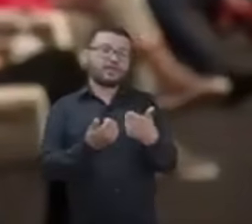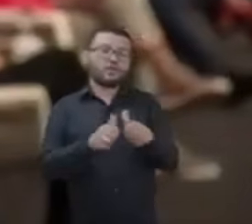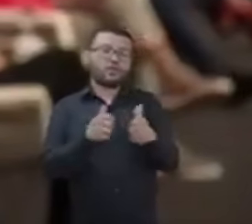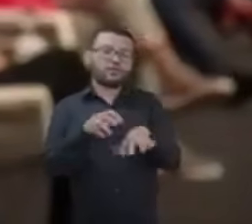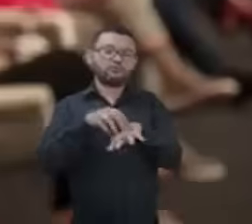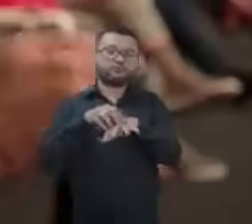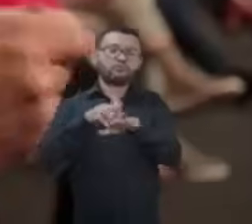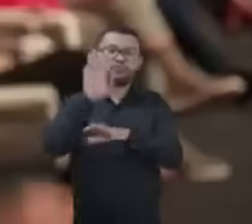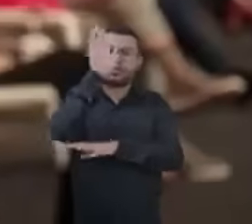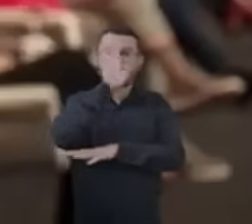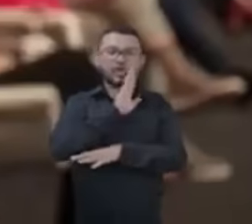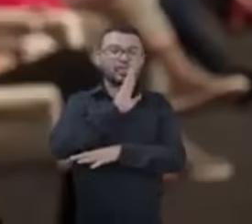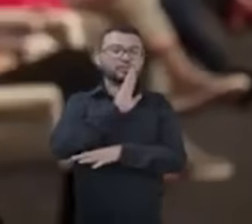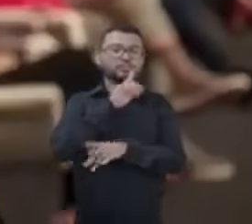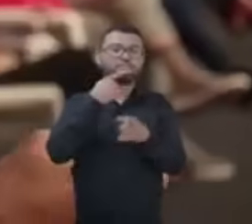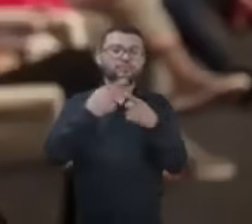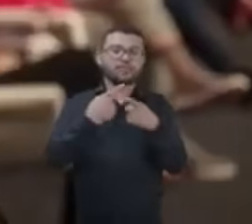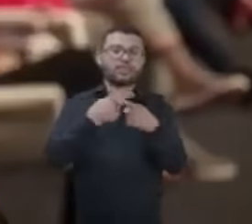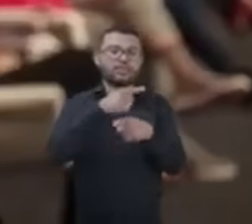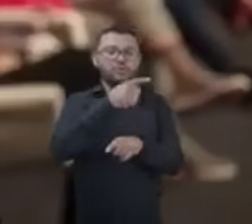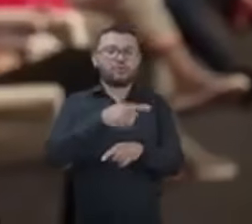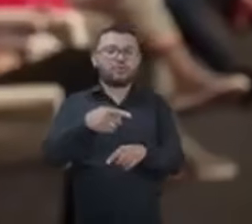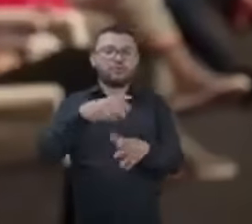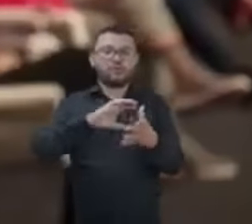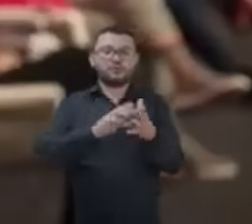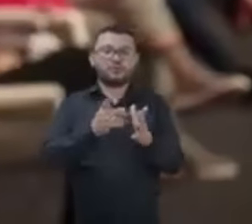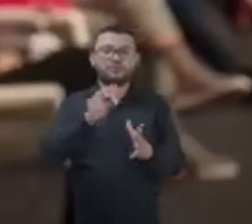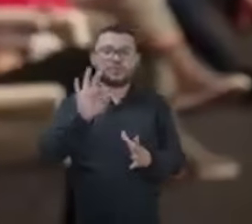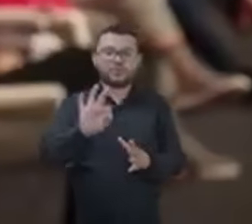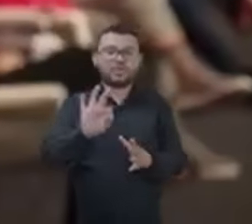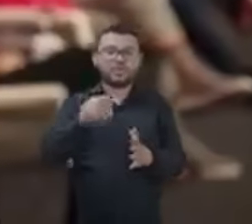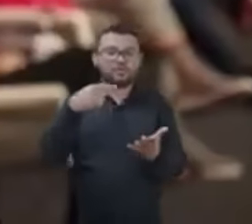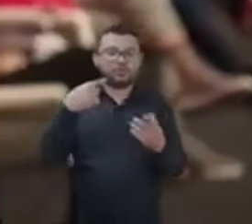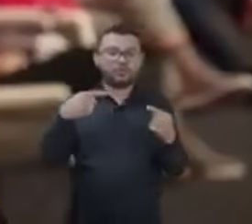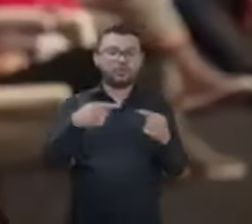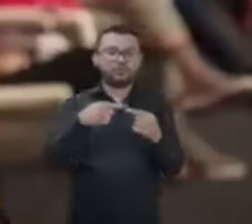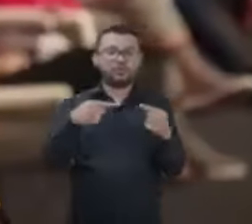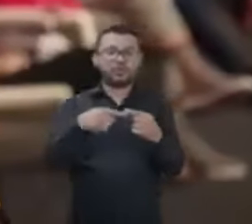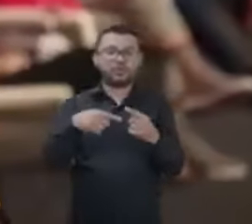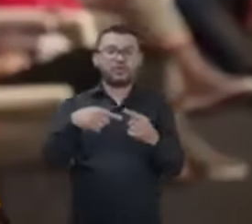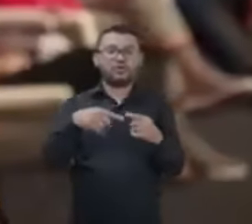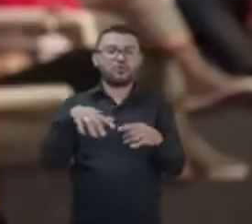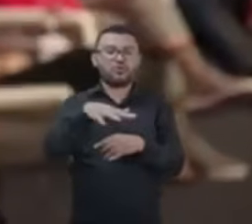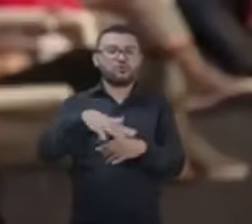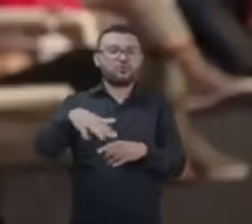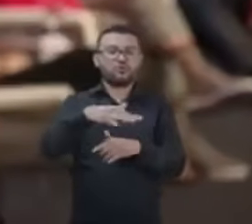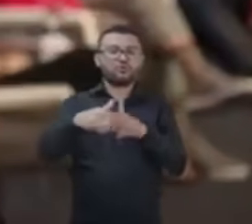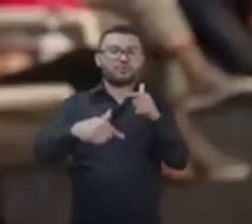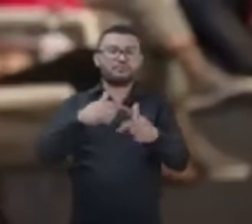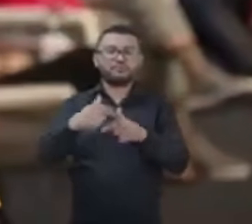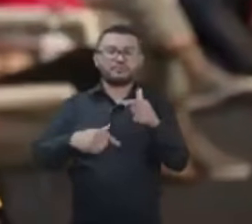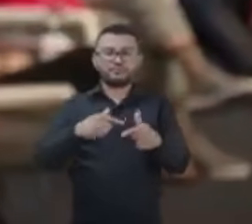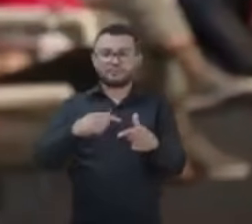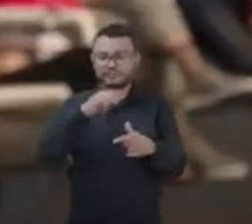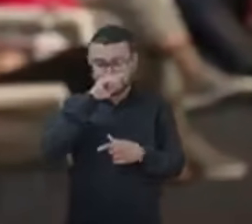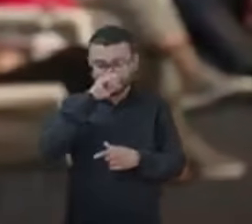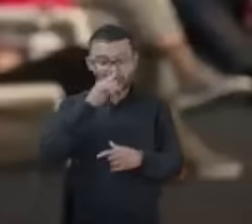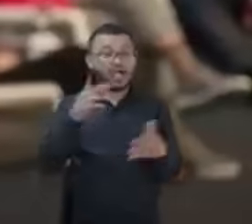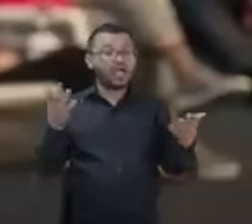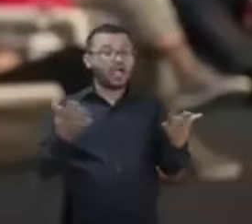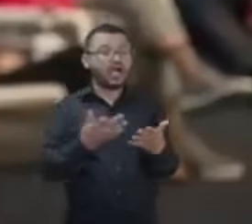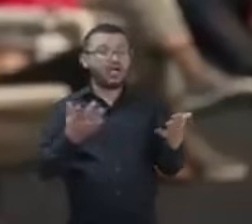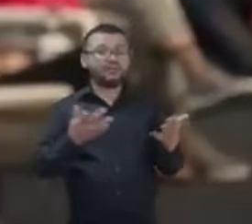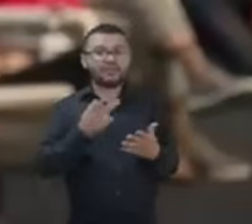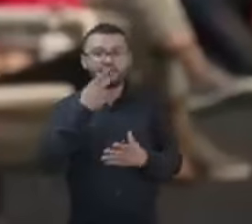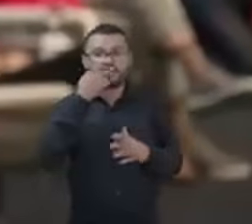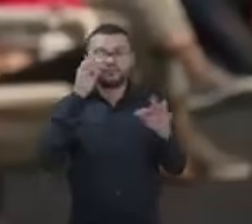bandeira prioritária de um partido que queira dialogar com a classe trabalhadora. E eu encerro